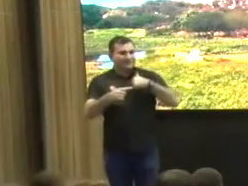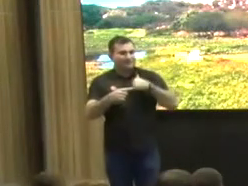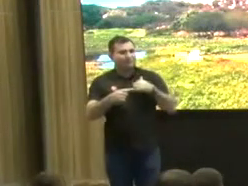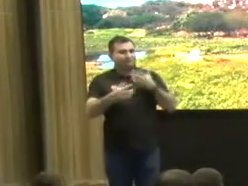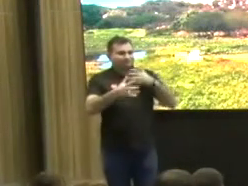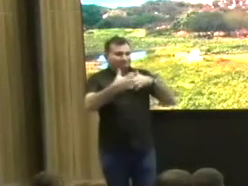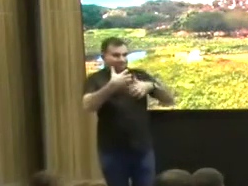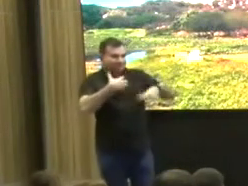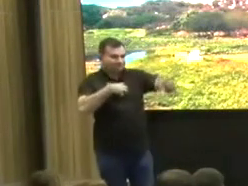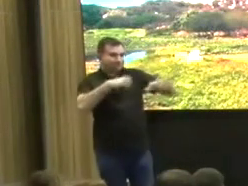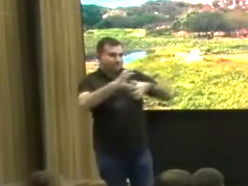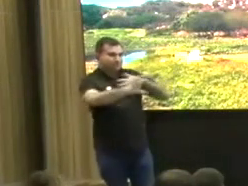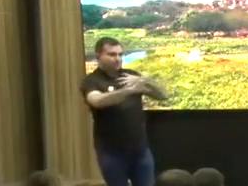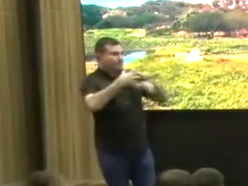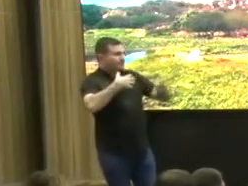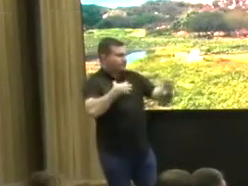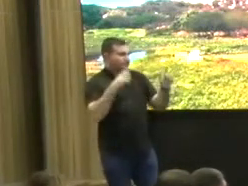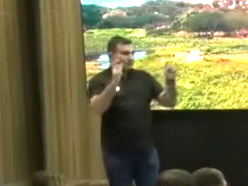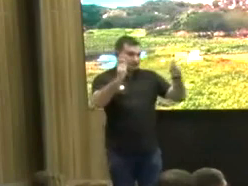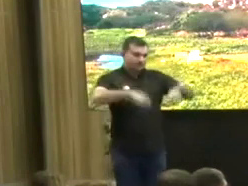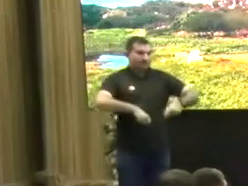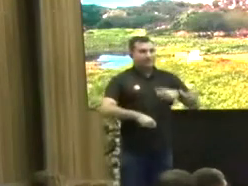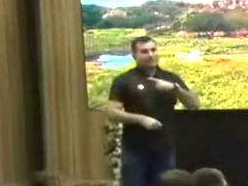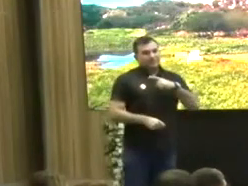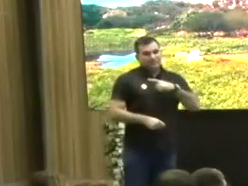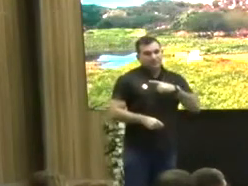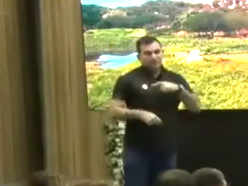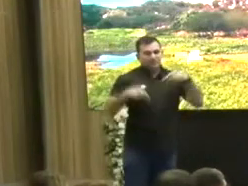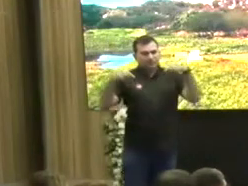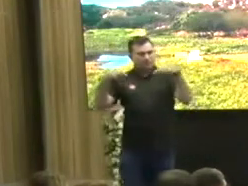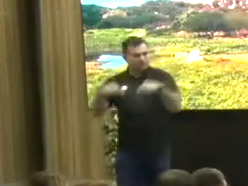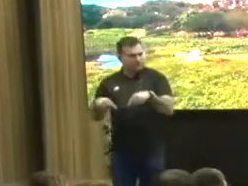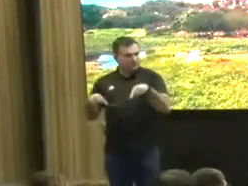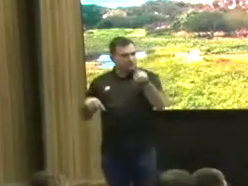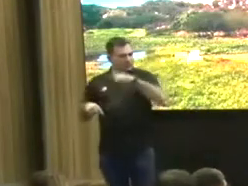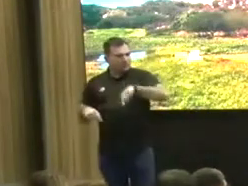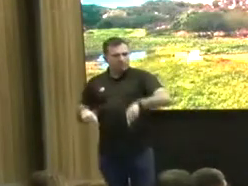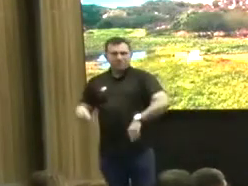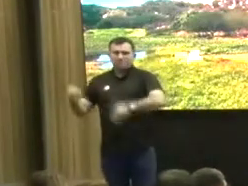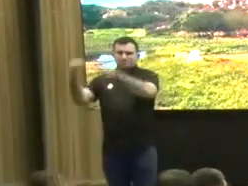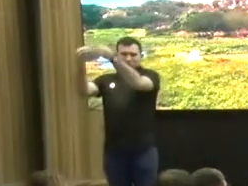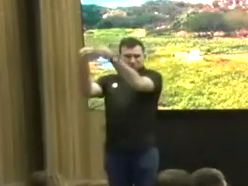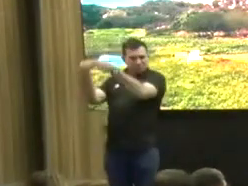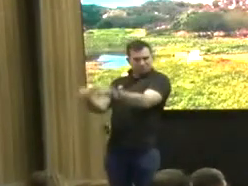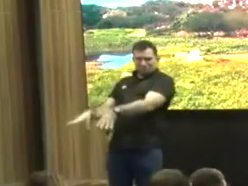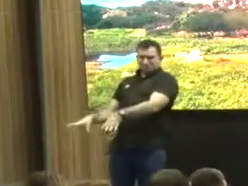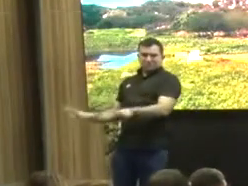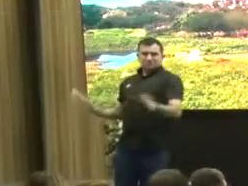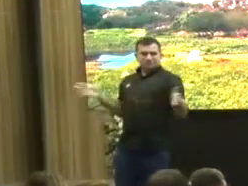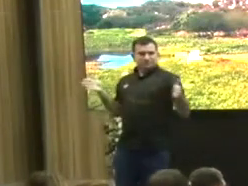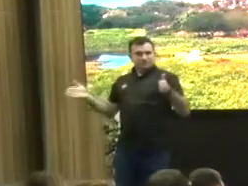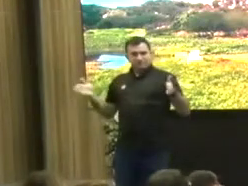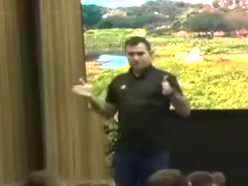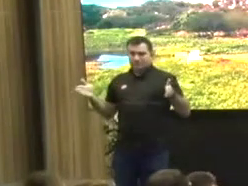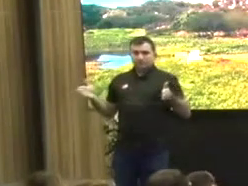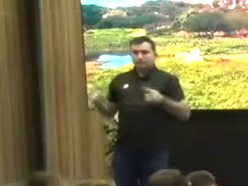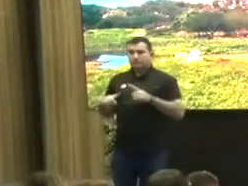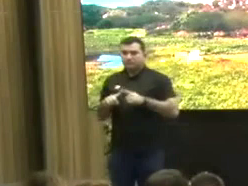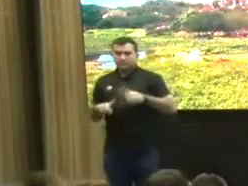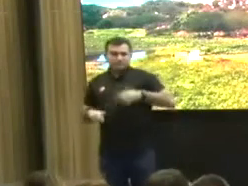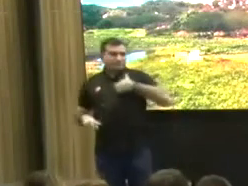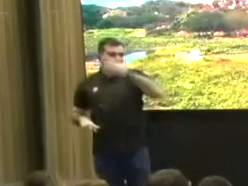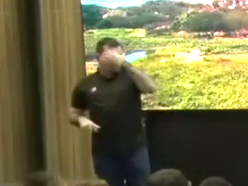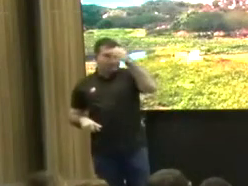outro. E nós estamos vivendo um momento de miséria extrema, pois esquecemos o